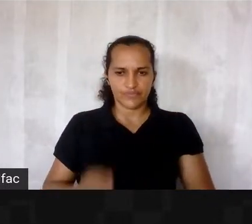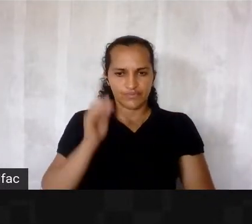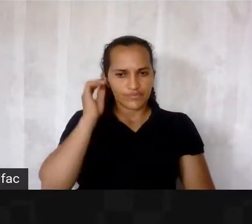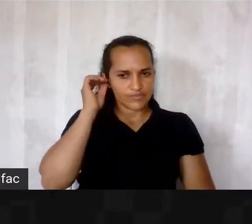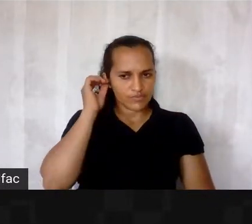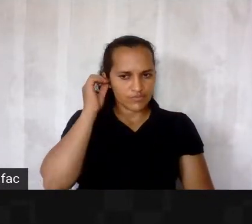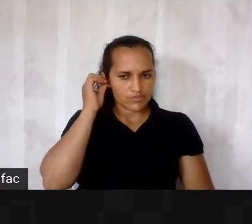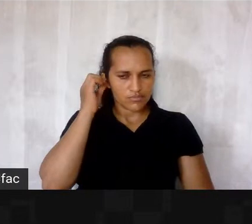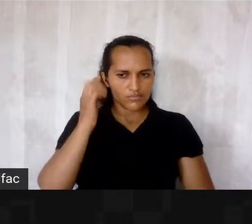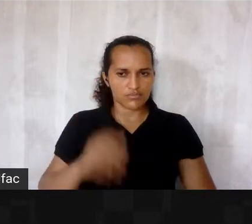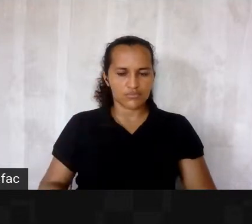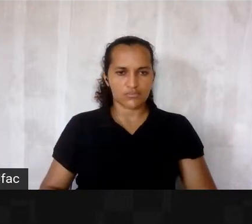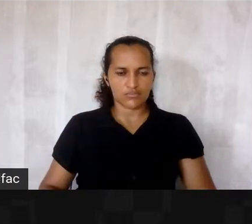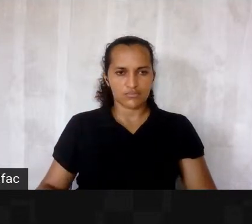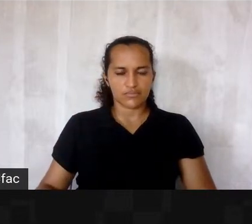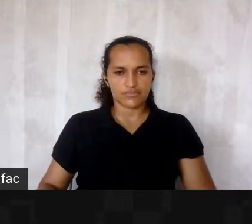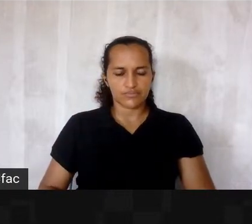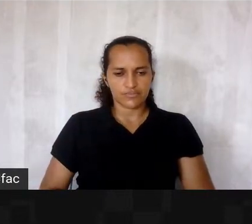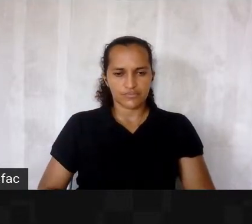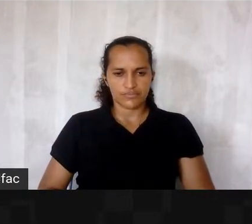É um minutinho só.